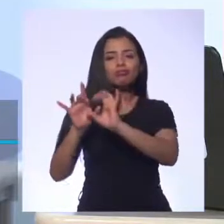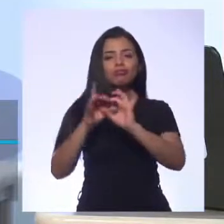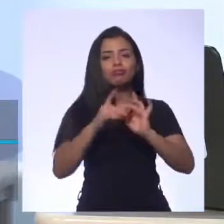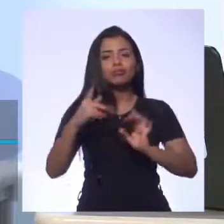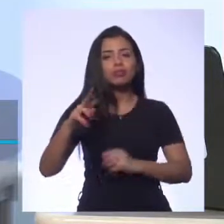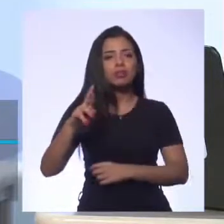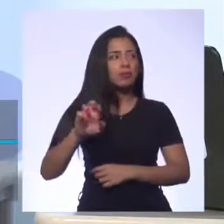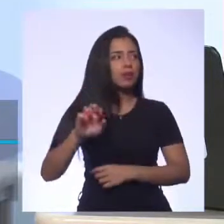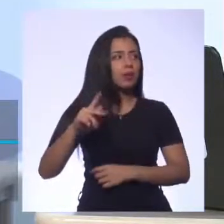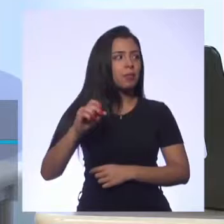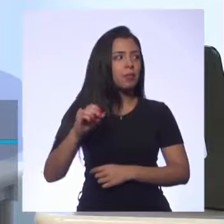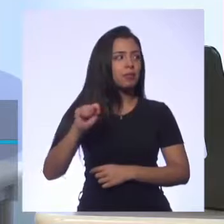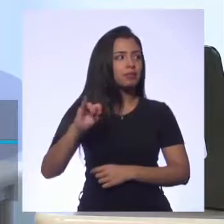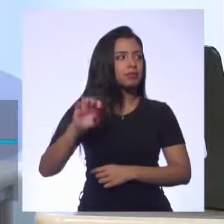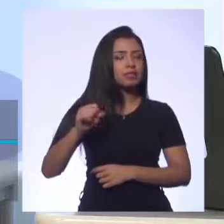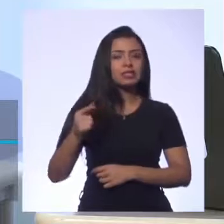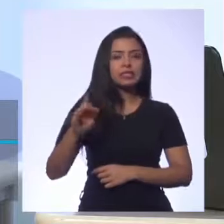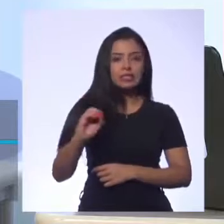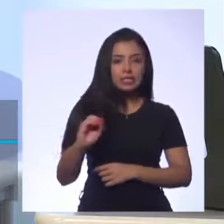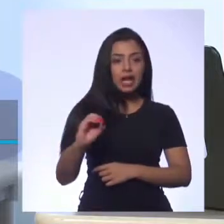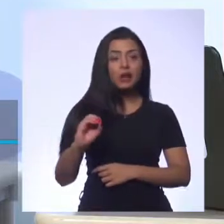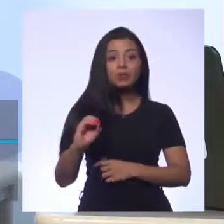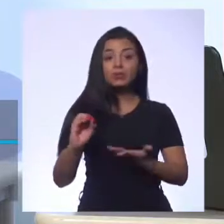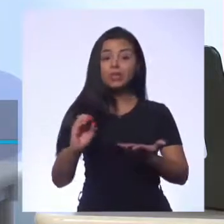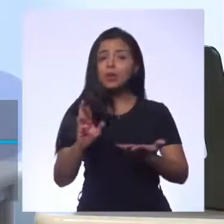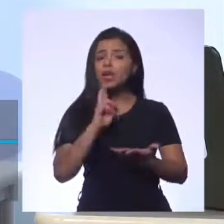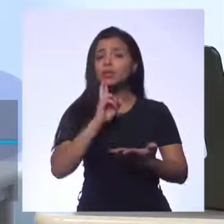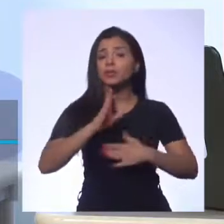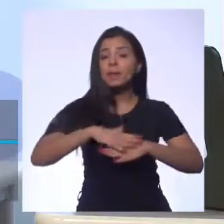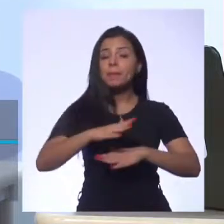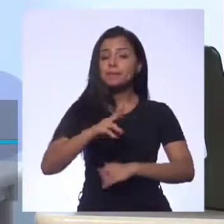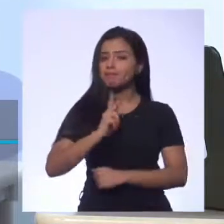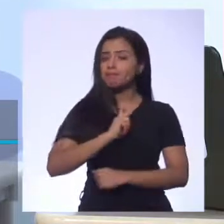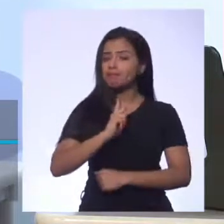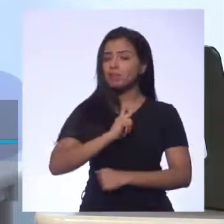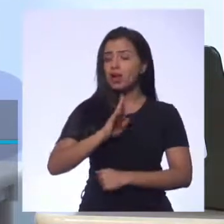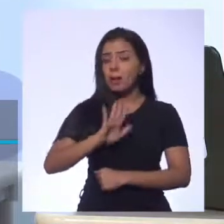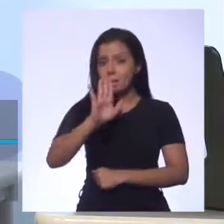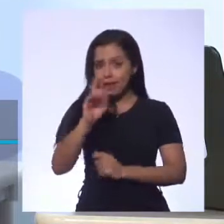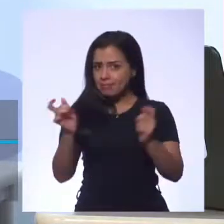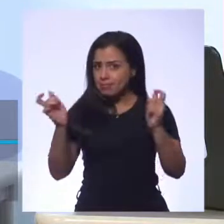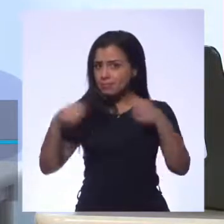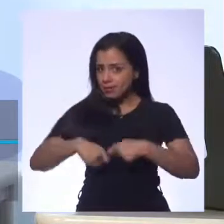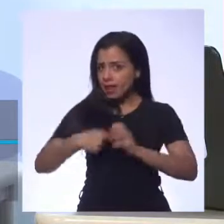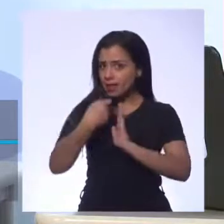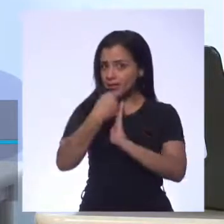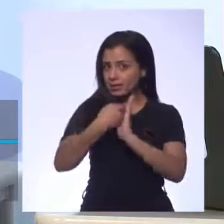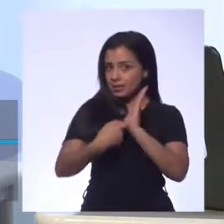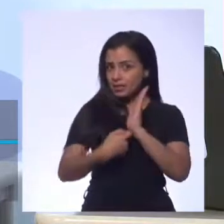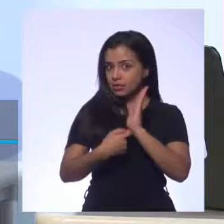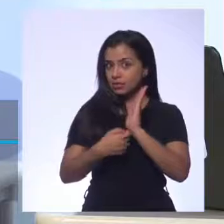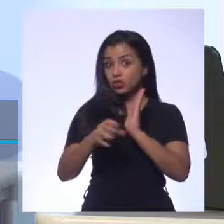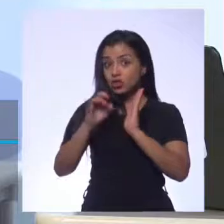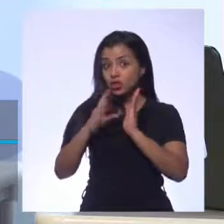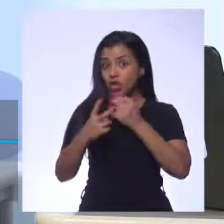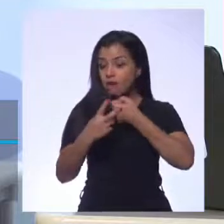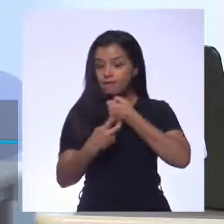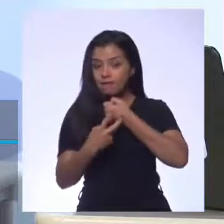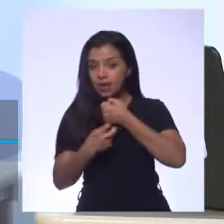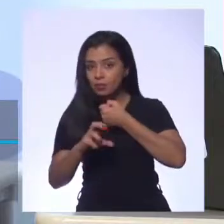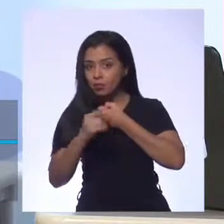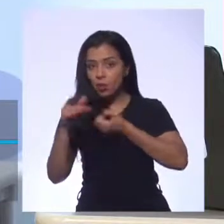seria isso? Então, essa resposta, no caso, pessoal. Mas dá para fazer um texto só sem verbos? Não sei. Dá para fazer um texto